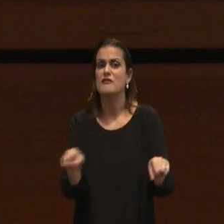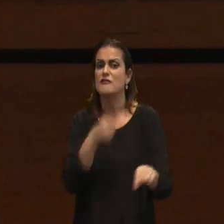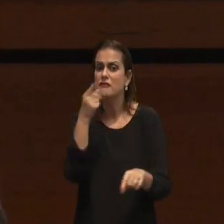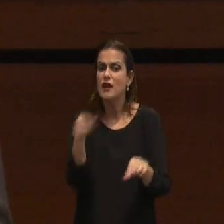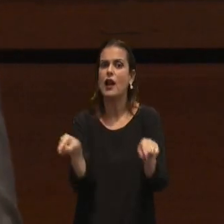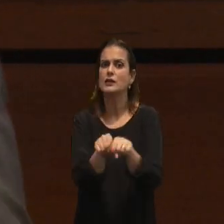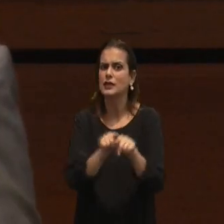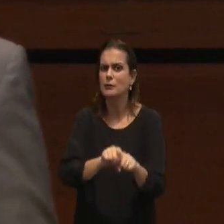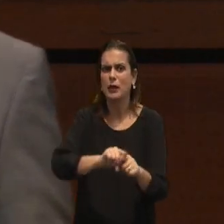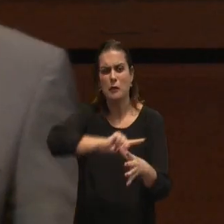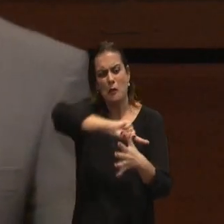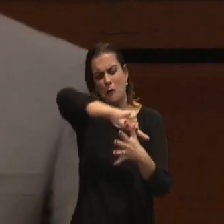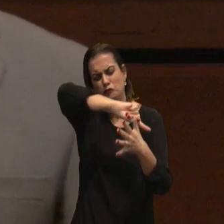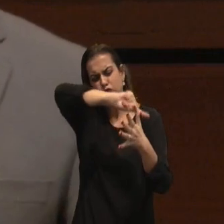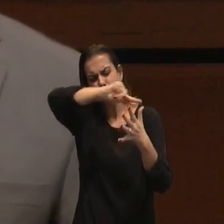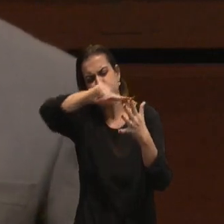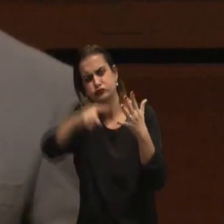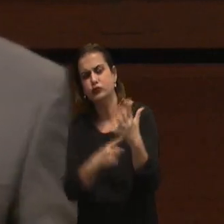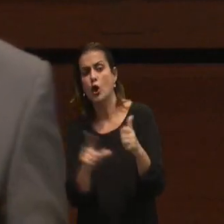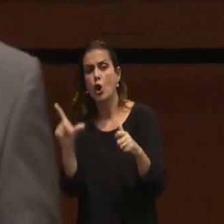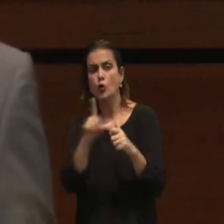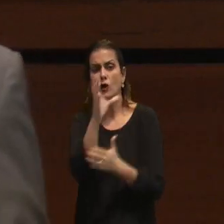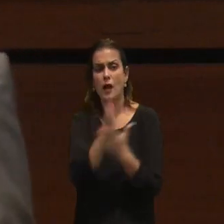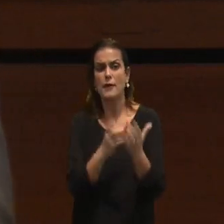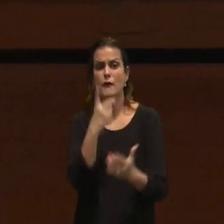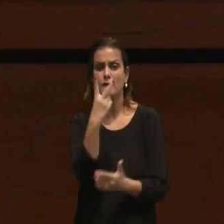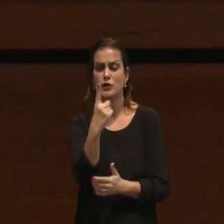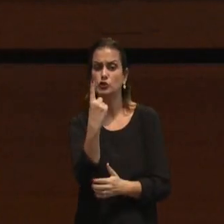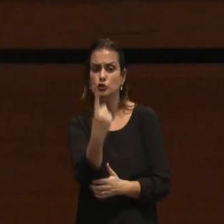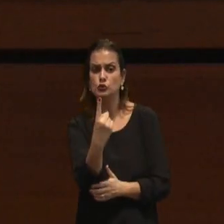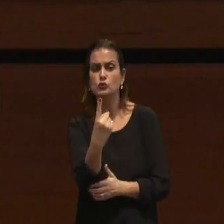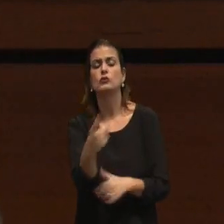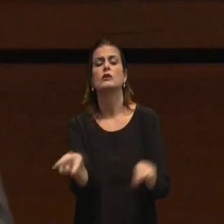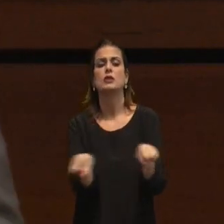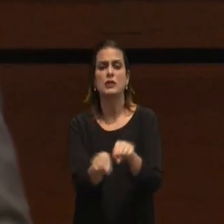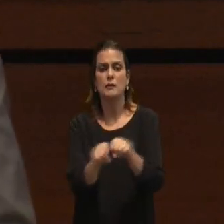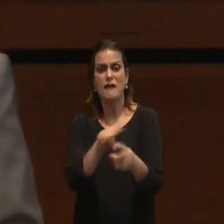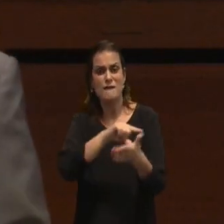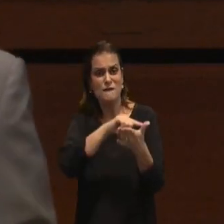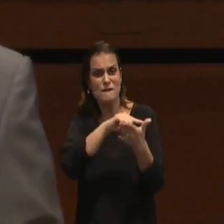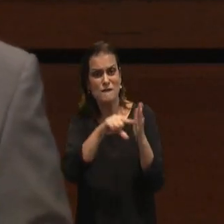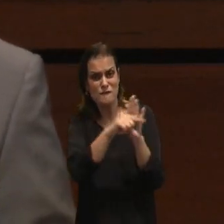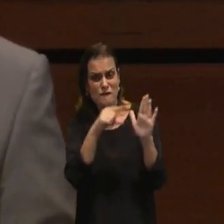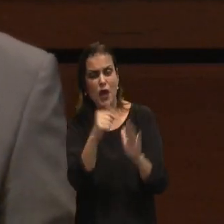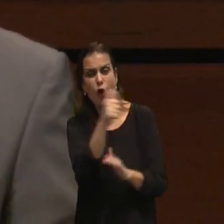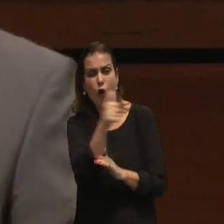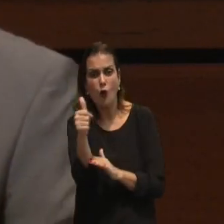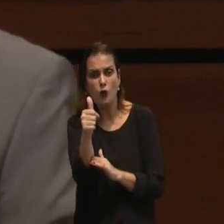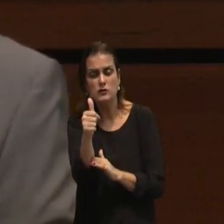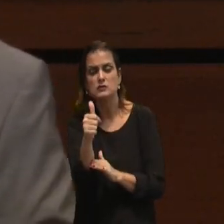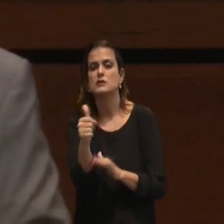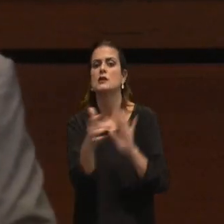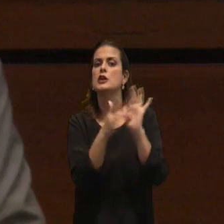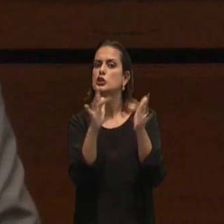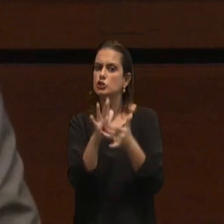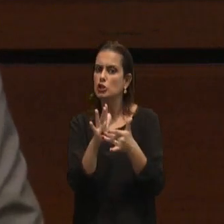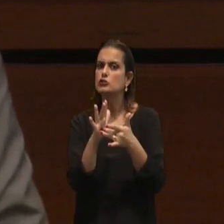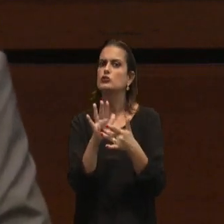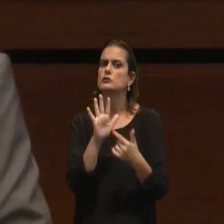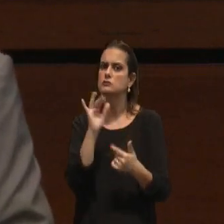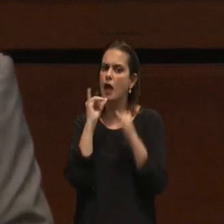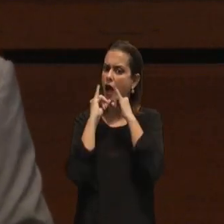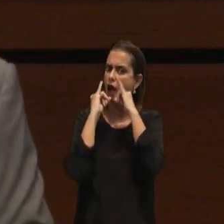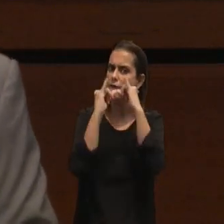a inúmeras outras. Lucas capítulo 21, nós encontramos no verso de número 11, Jesus advertindo seus